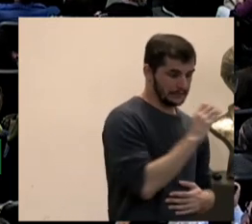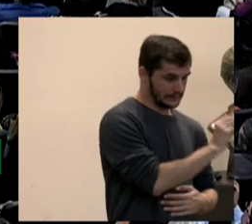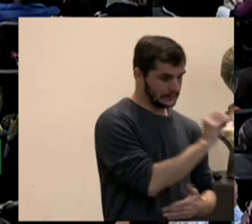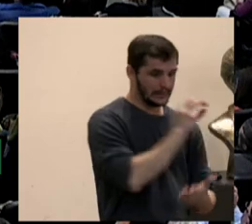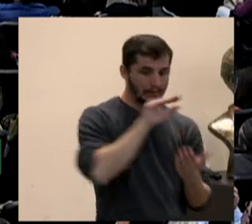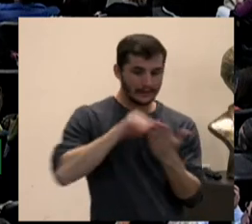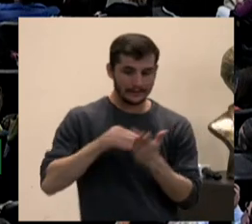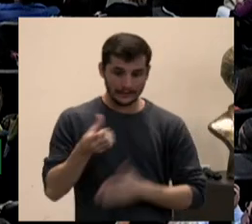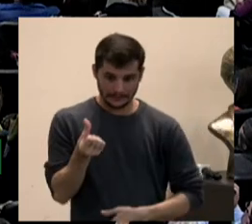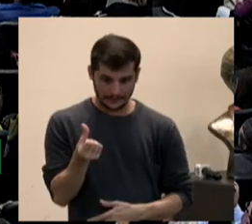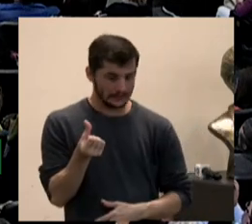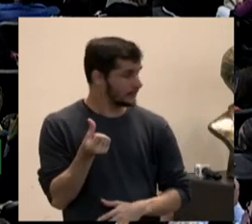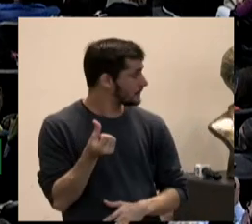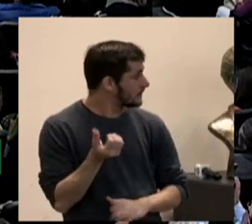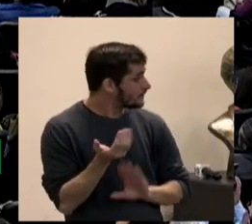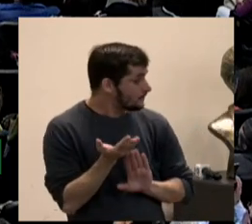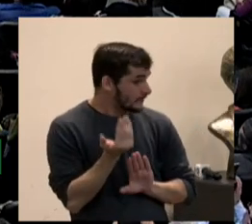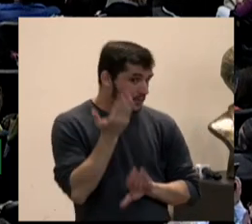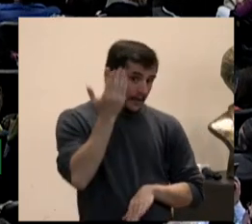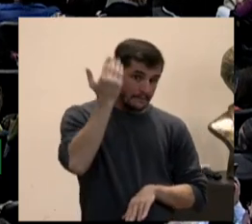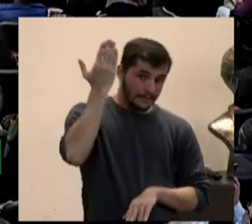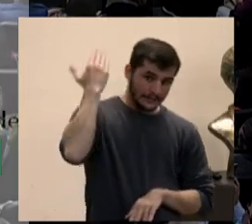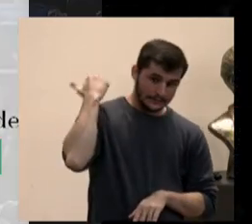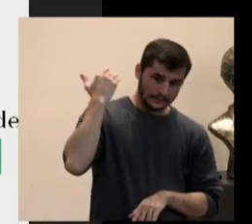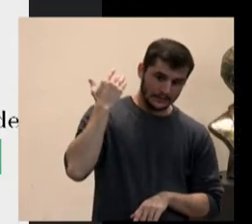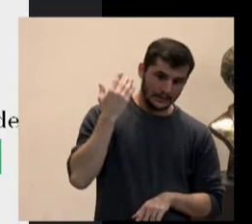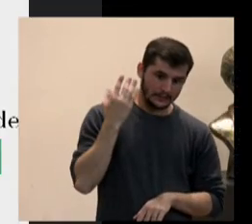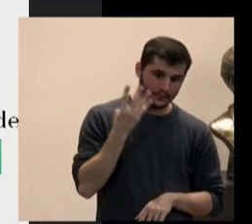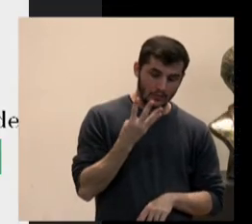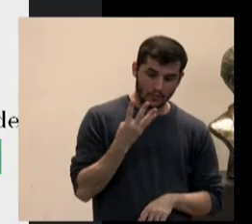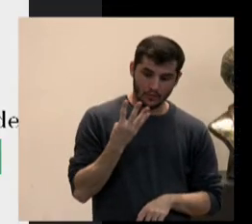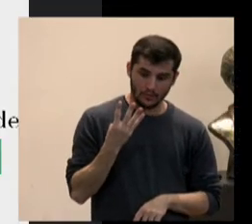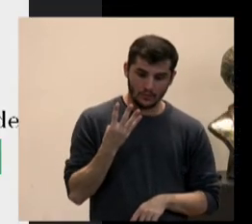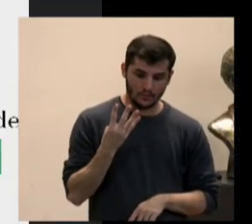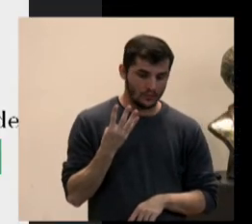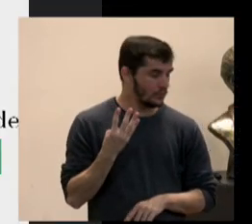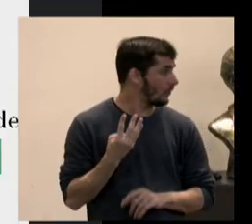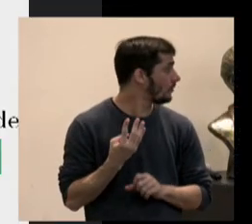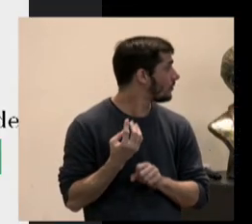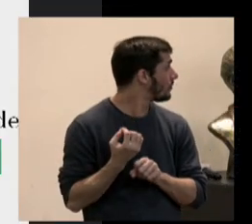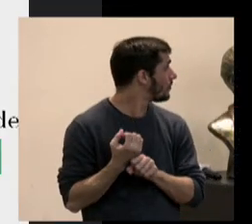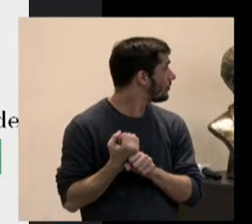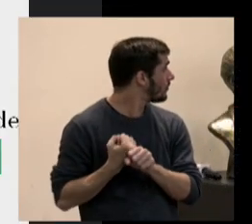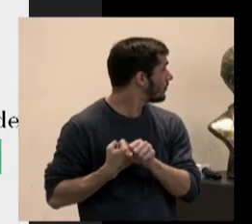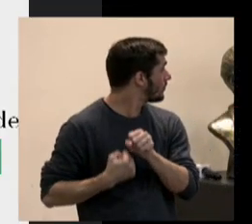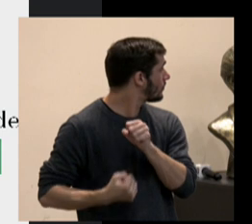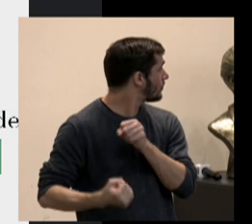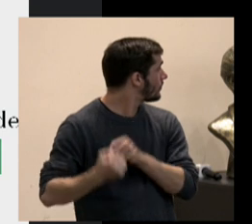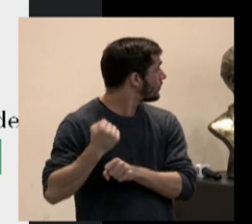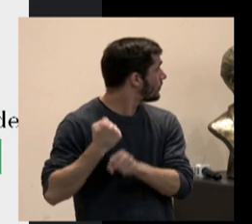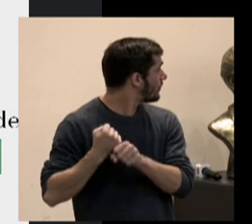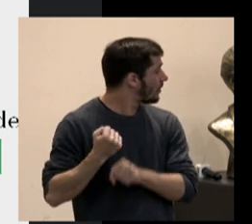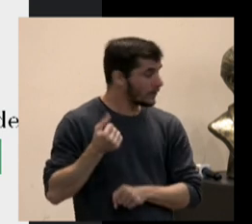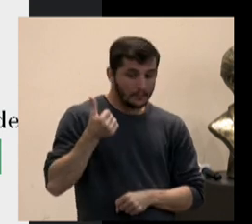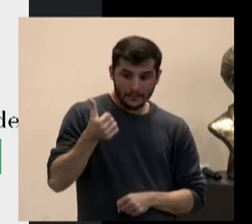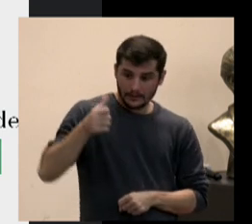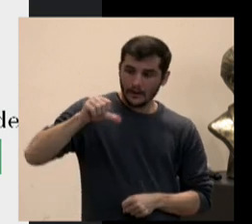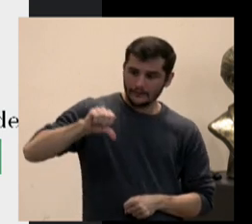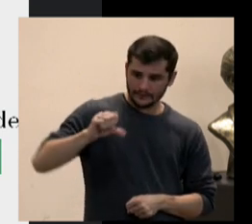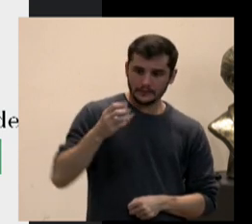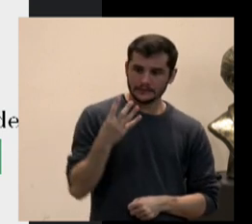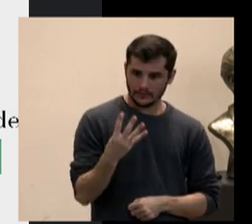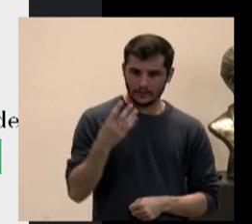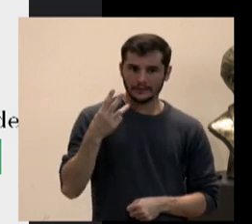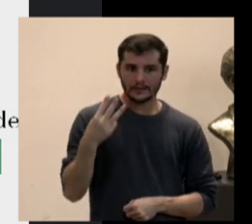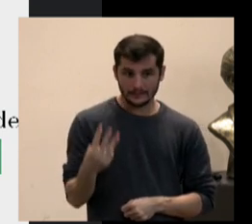lá em 43 a CLT prevendo esse direito, ou não prevendo o direito, mas a obrigatoriedade da oferta, né,